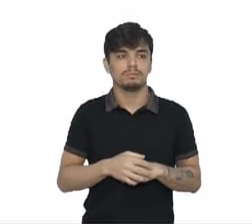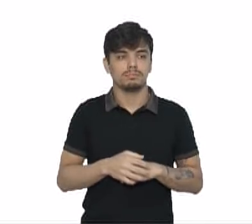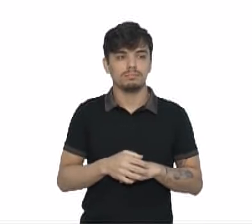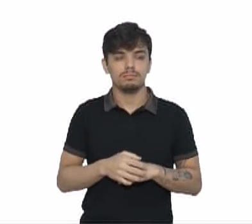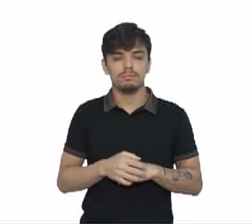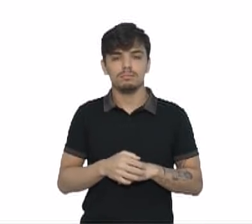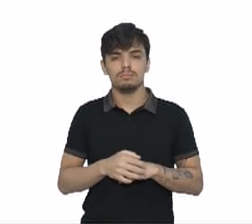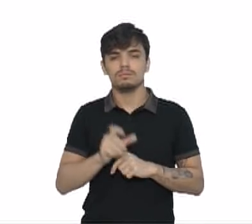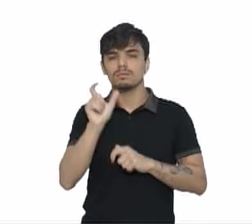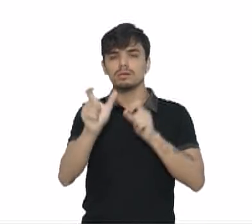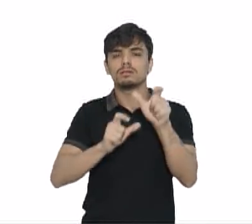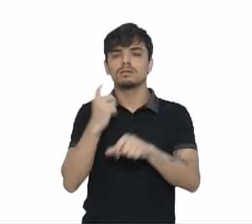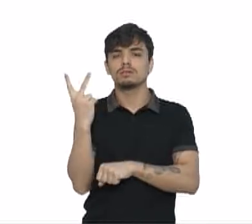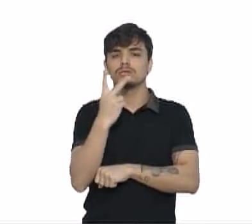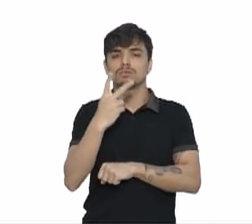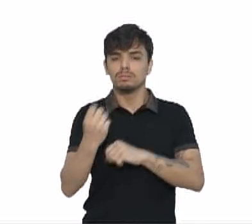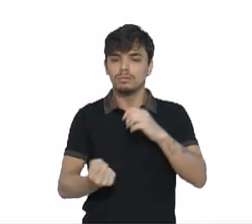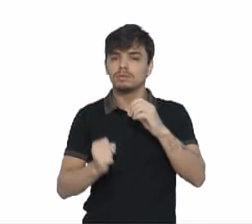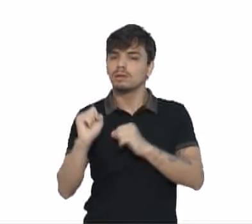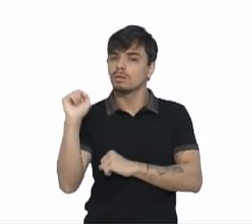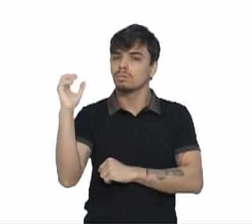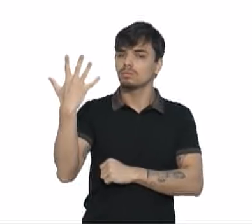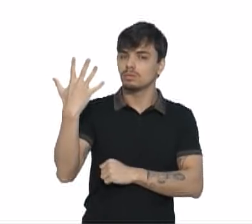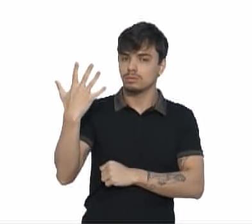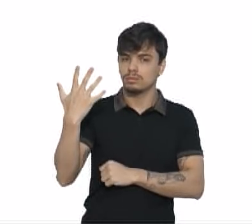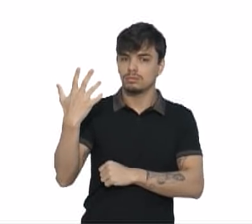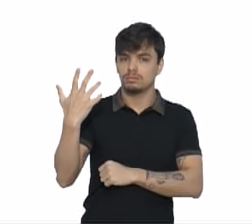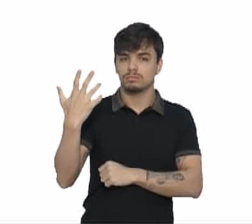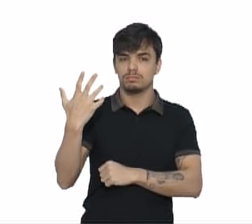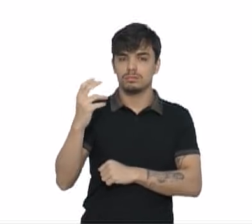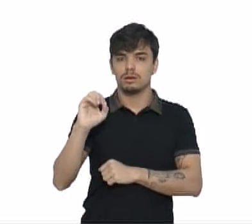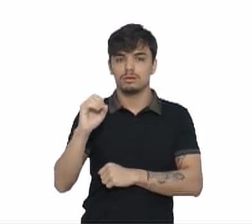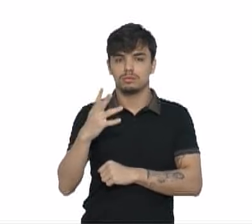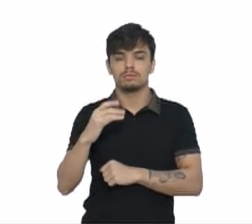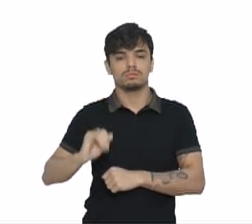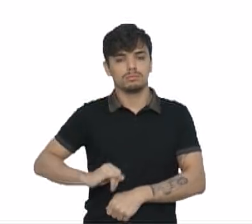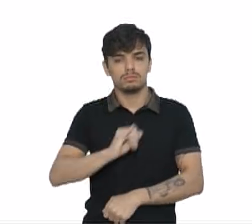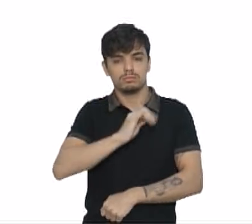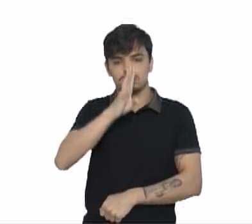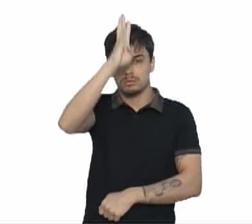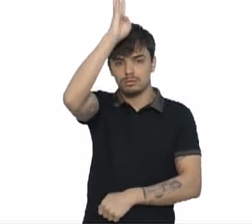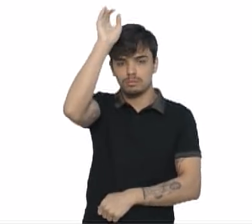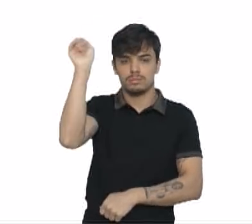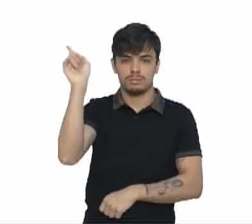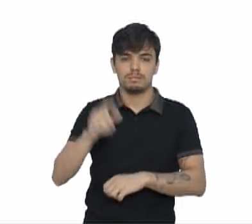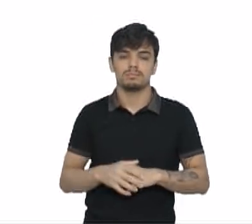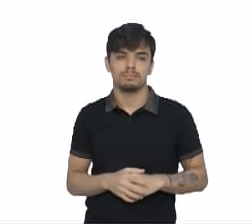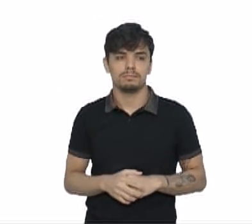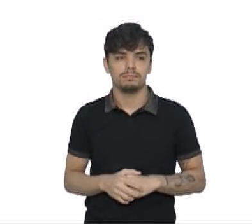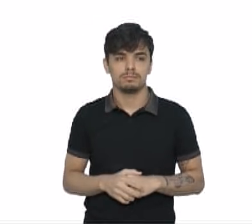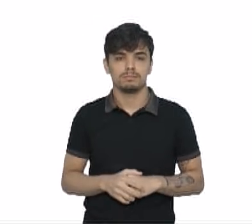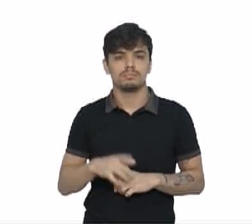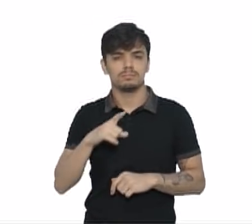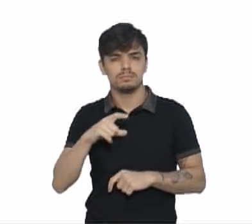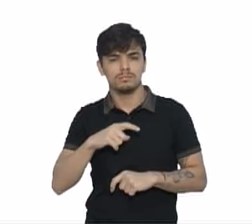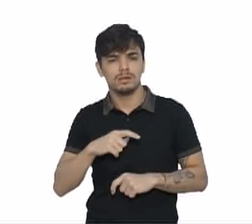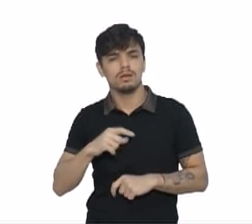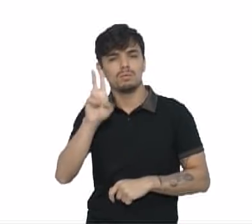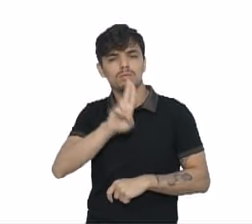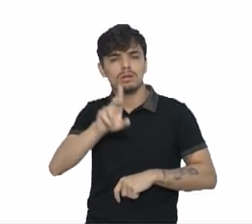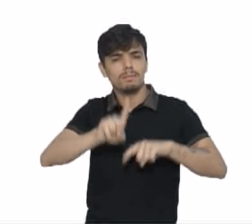Romano, segundo o historiador Jacques Le Goff. Então, Jacques Le Goff vai falar da superioridade militar bárbara, que eu falei, né? A espada longa, a